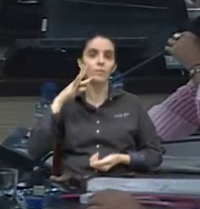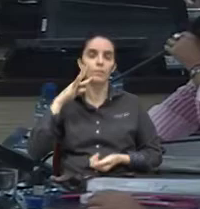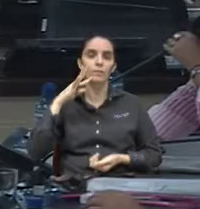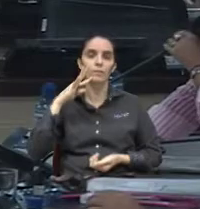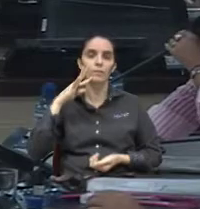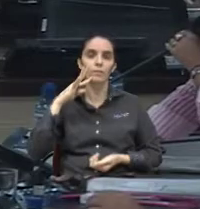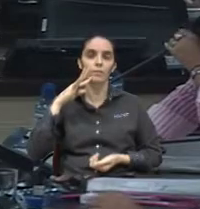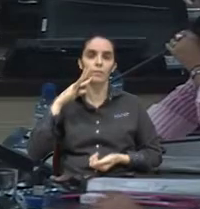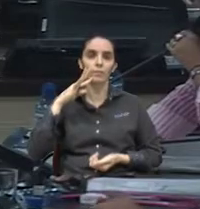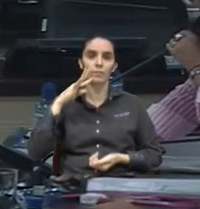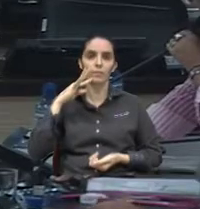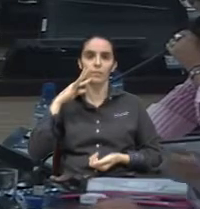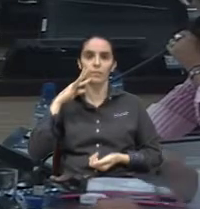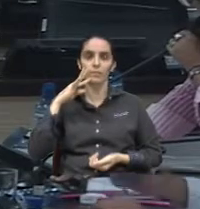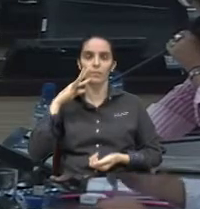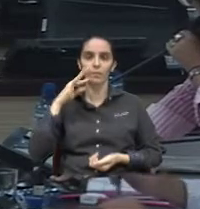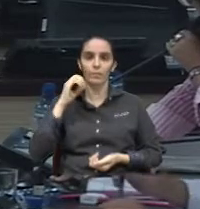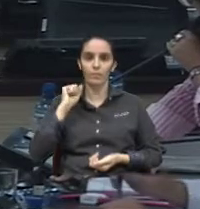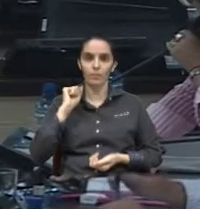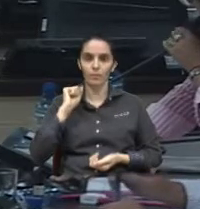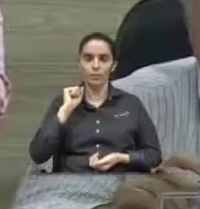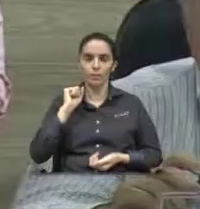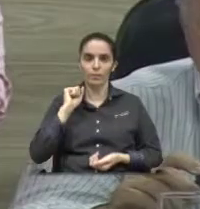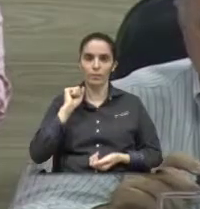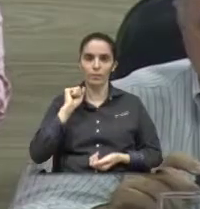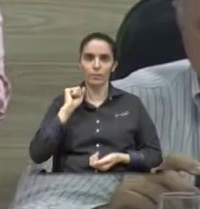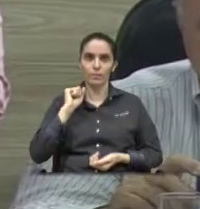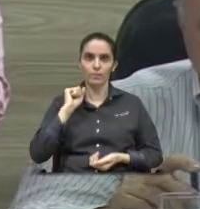é o prêmio do